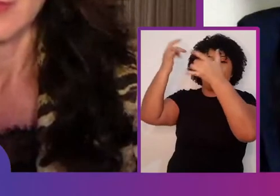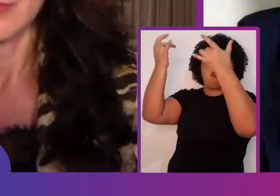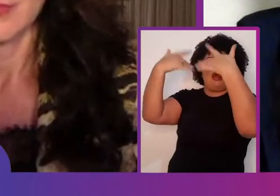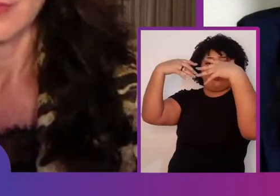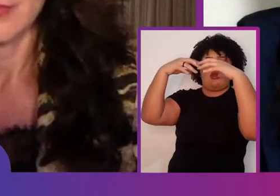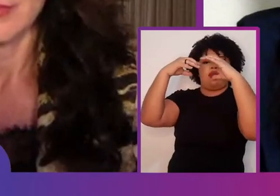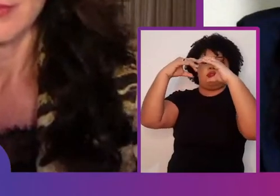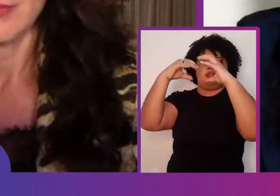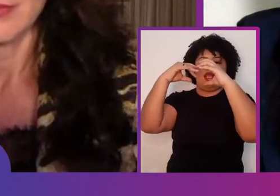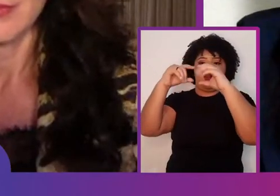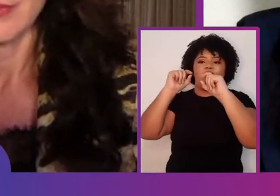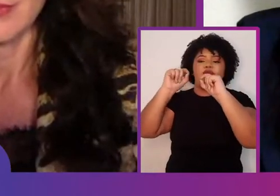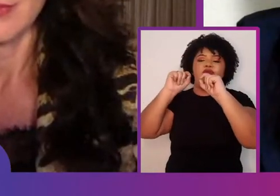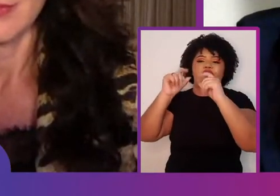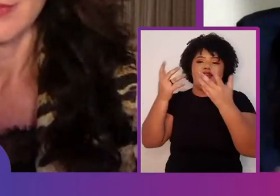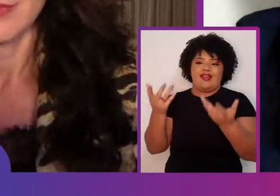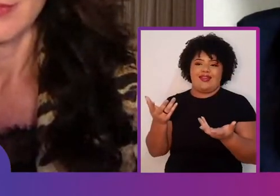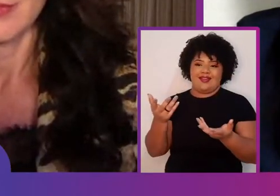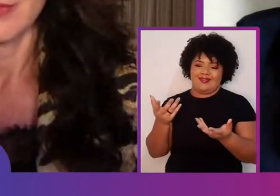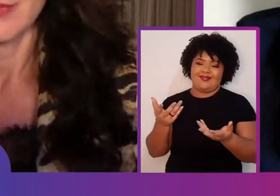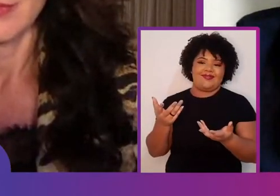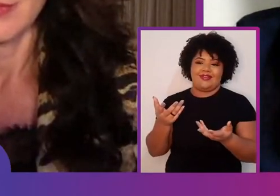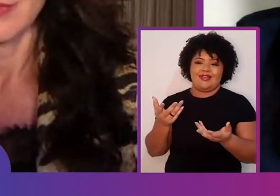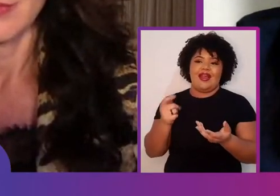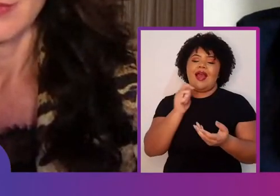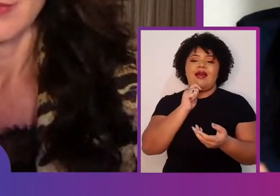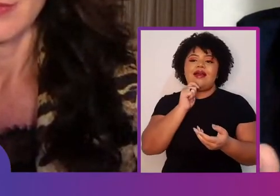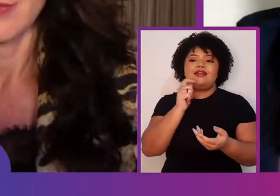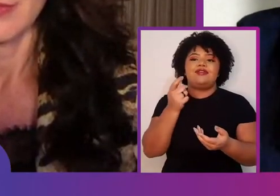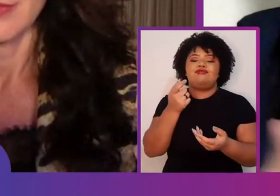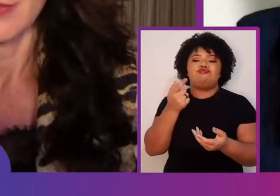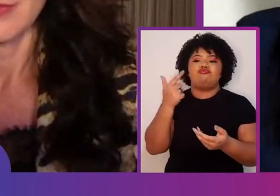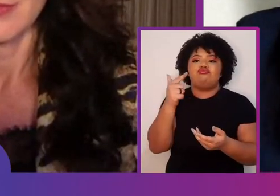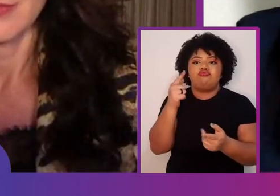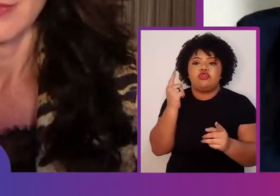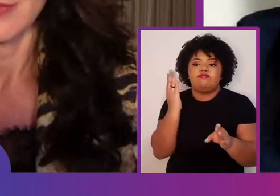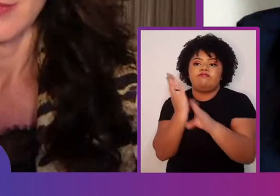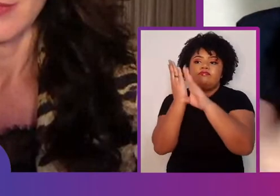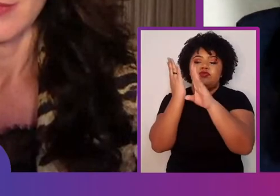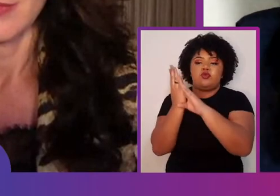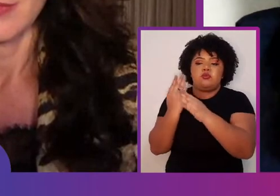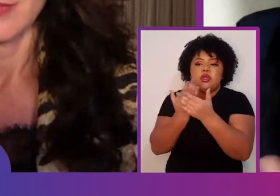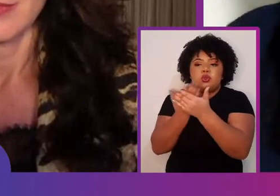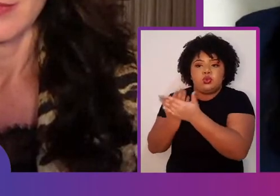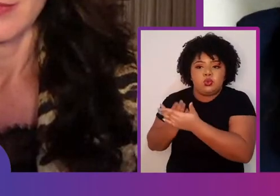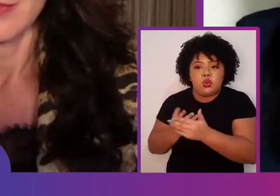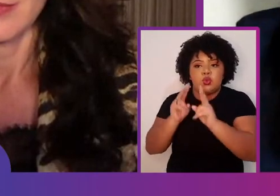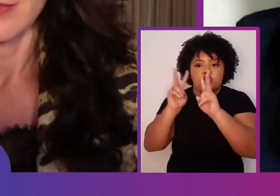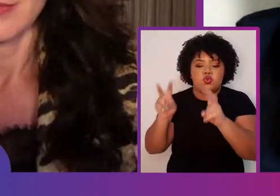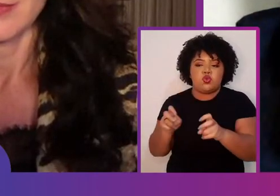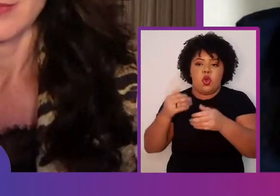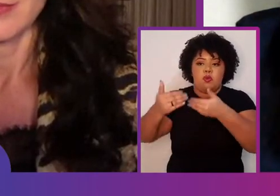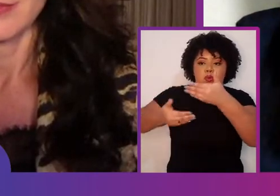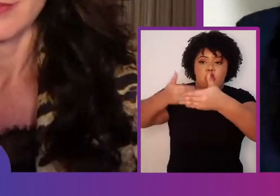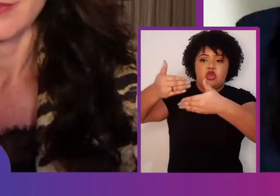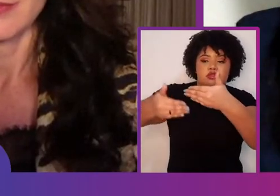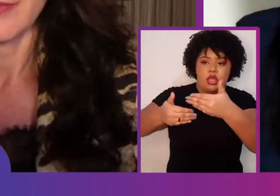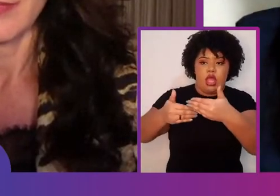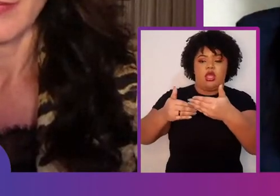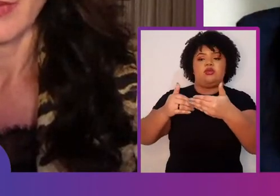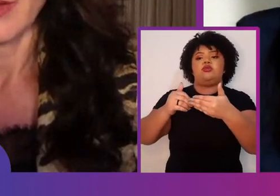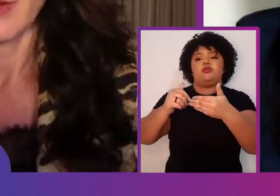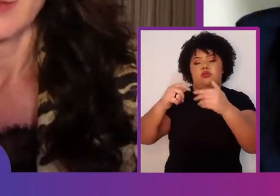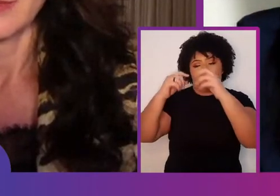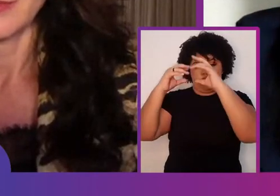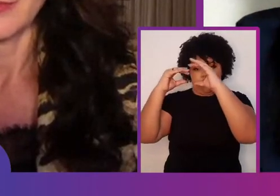que produzia aquilo. Sem saber de que forma que aquela máquina trabalhava, que tipo de processo, que tipo de função ela tinha.